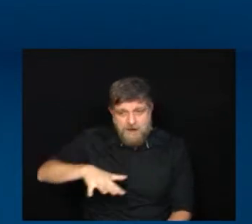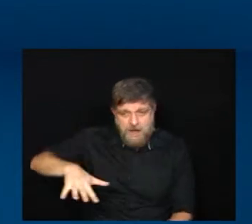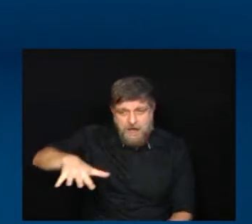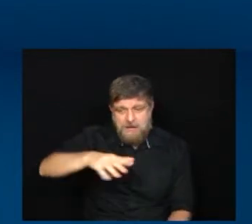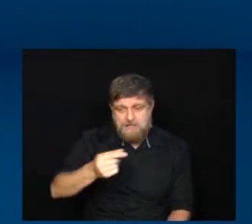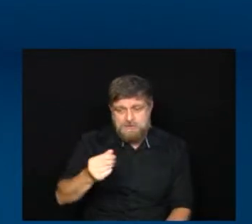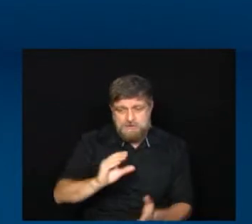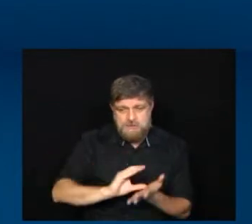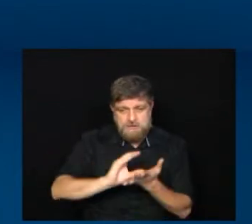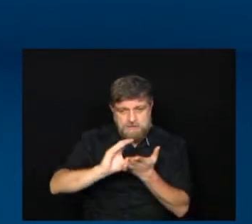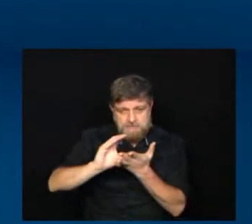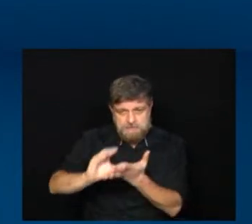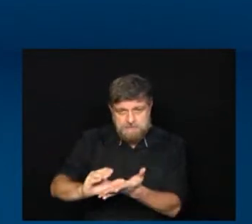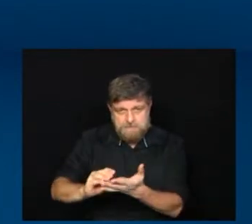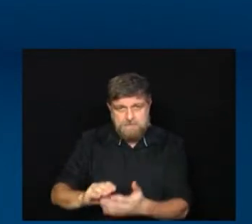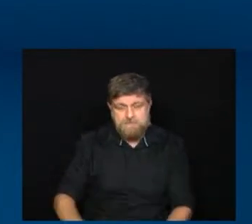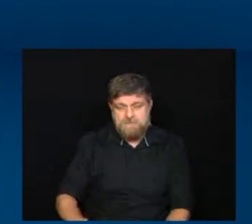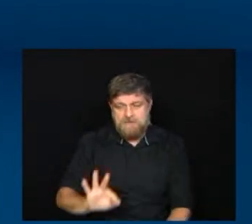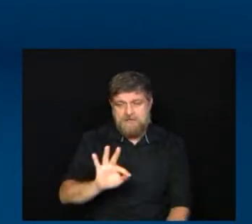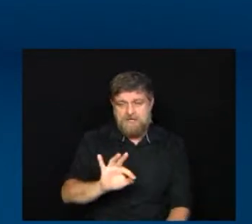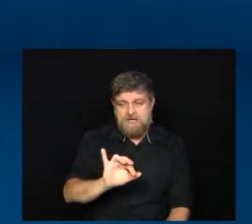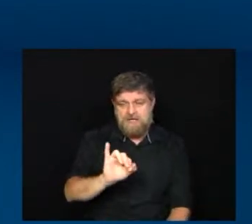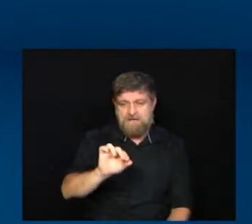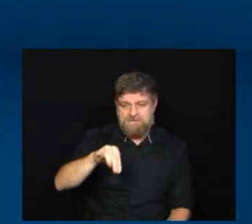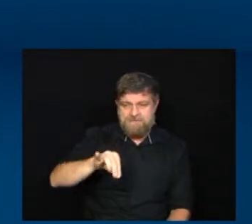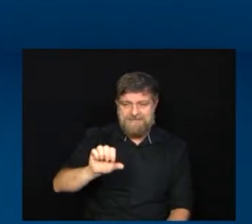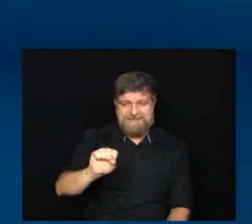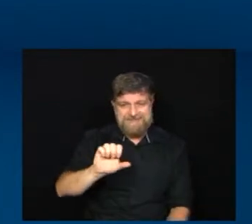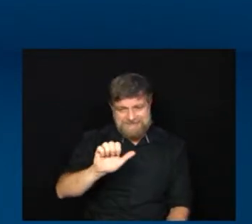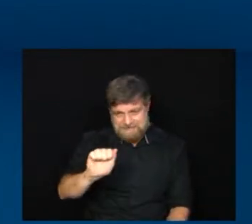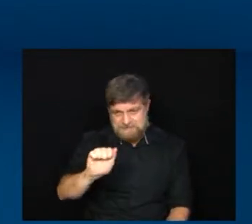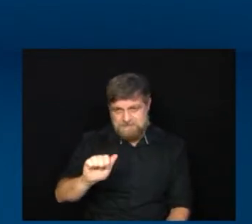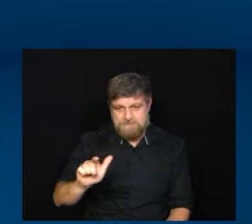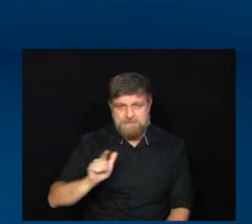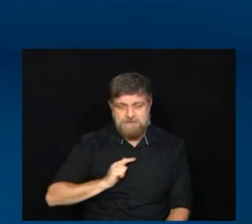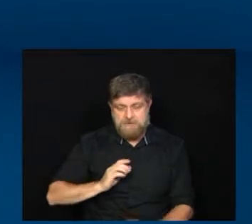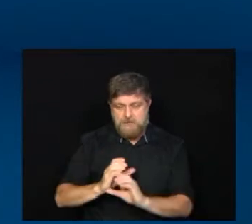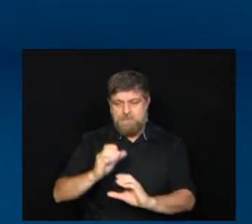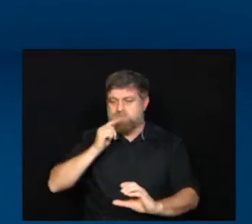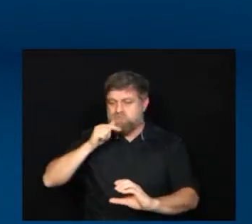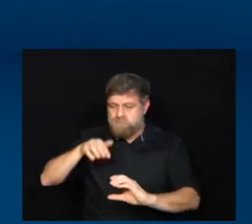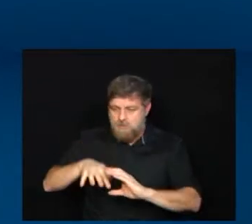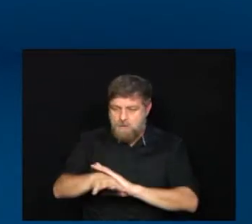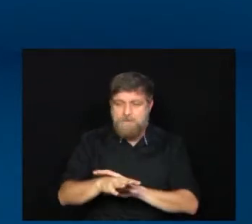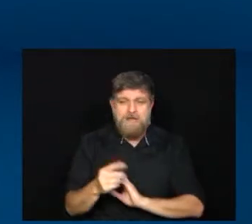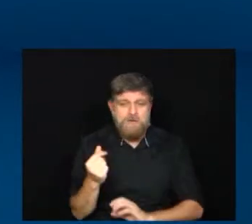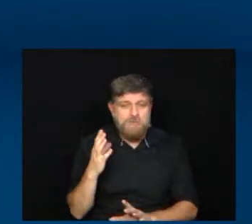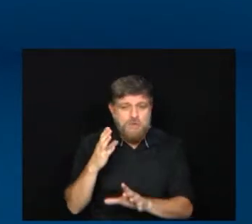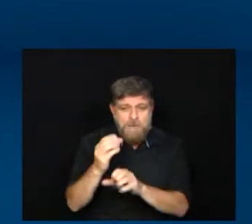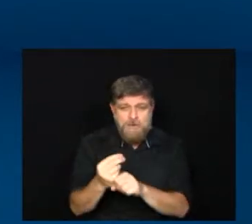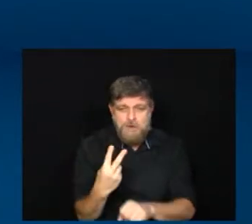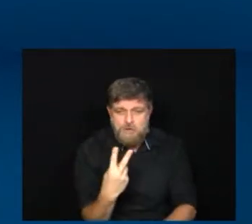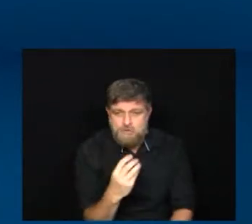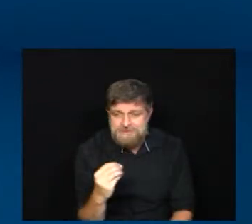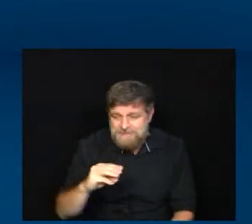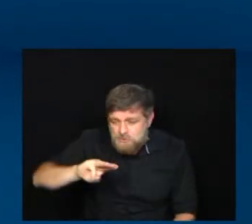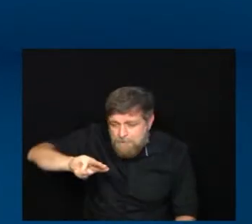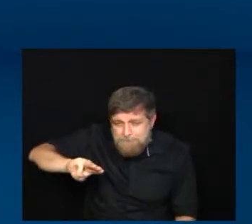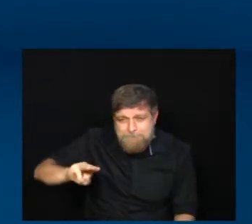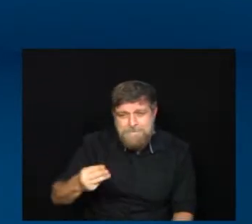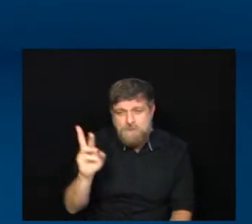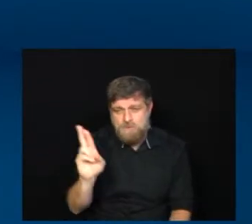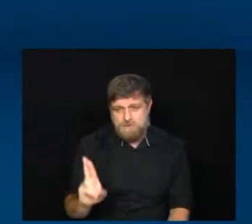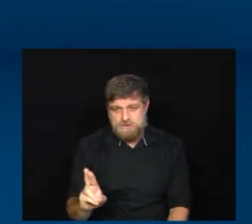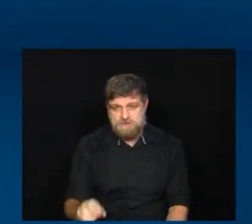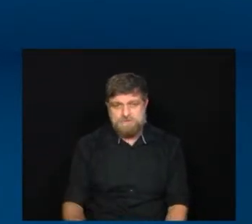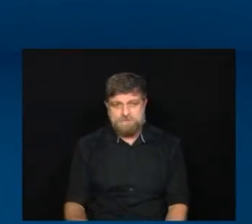do financiamento Finisa, financiamento à infraestrutura e ao saneamento no valor de R$200 milhões.